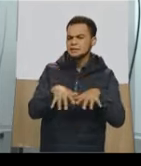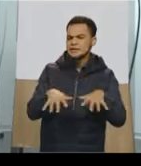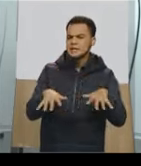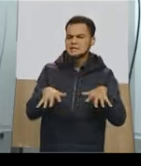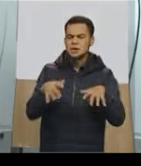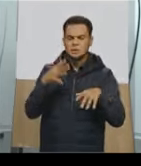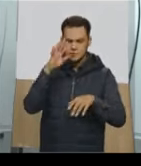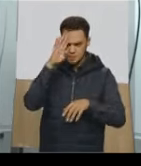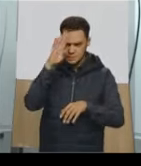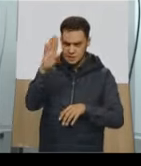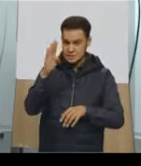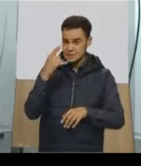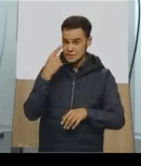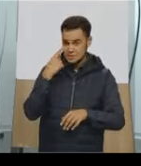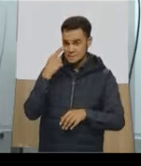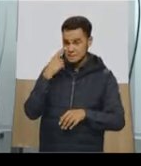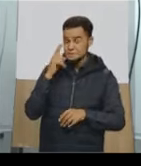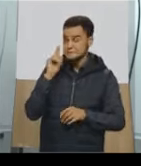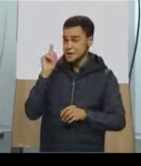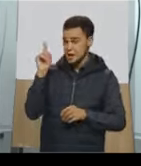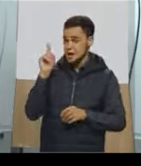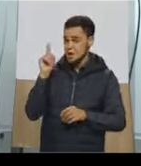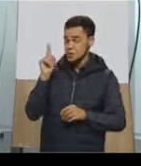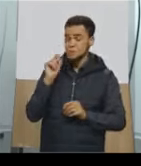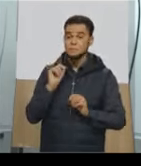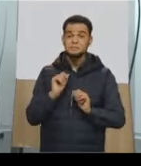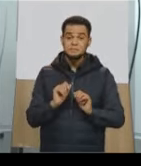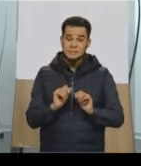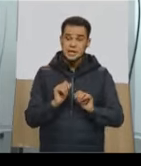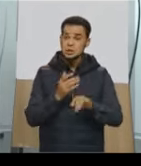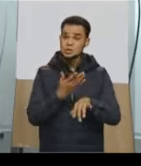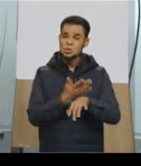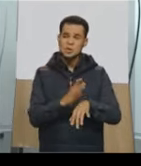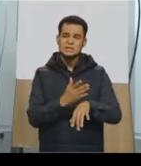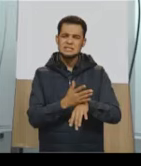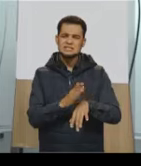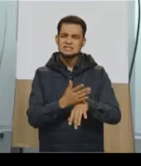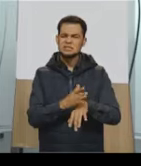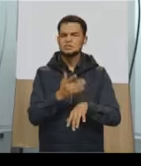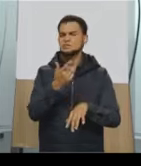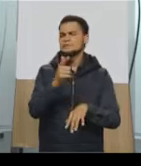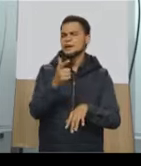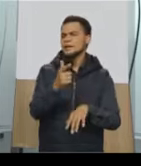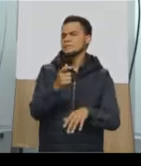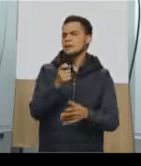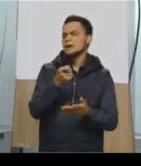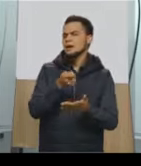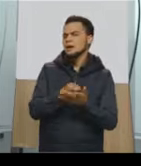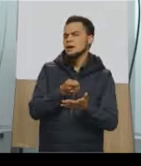principais. Nos exercícios não vai ser cobrado